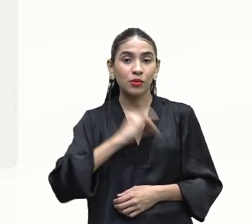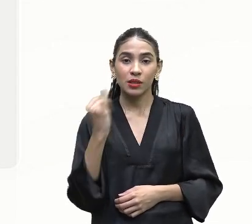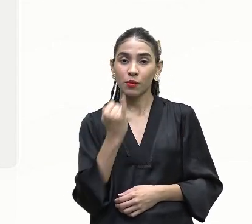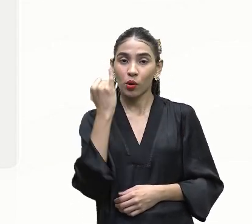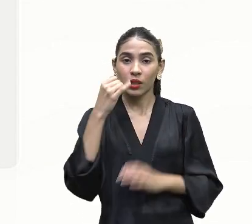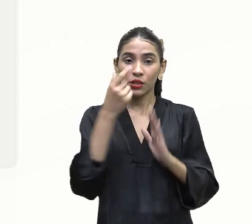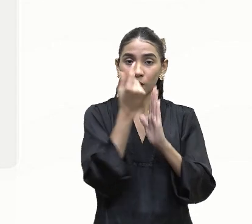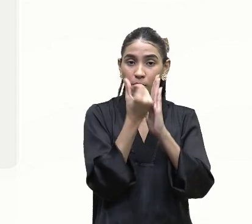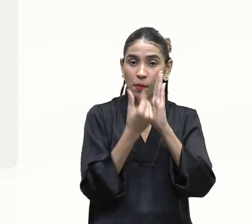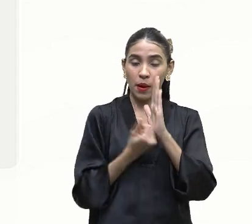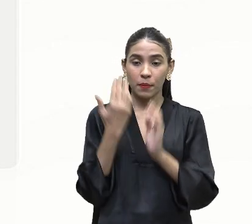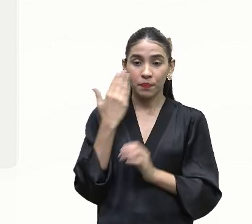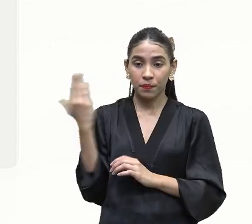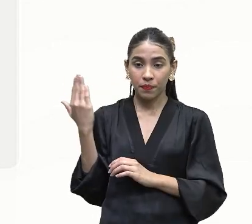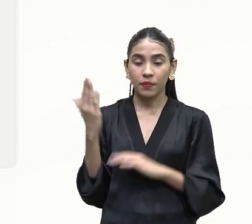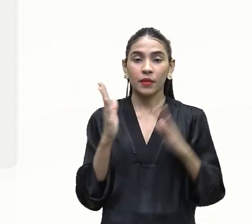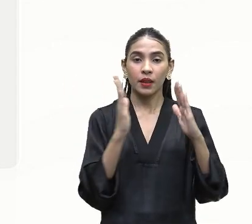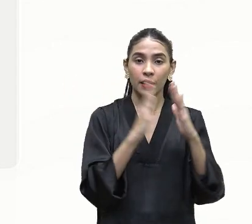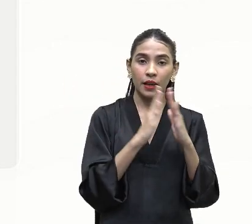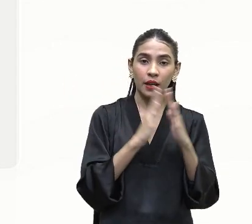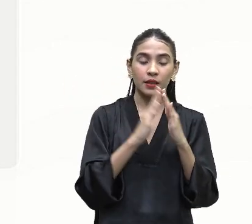essenciais, que envolvem moradia,